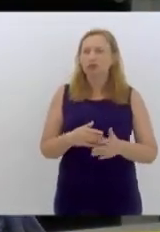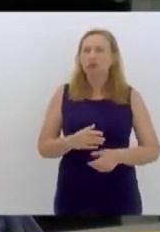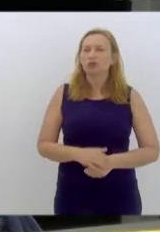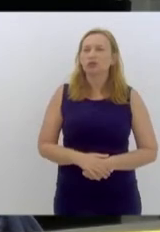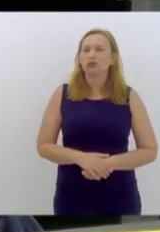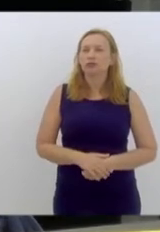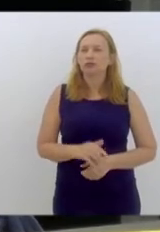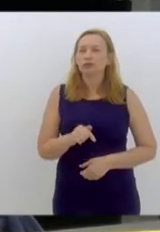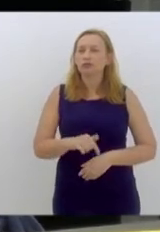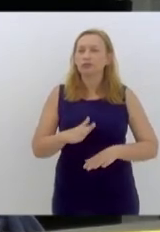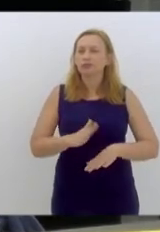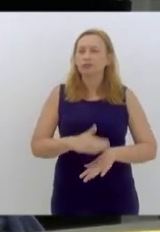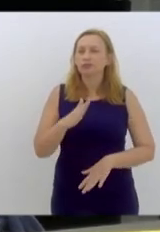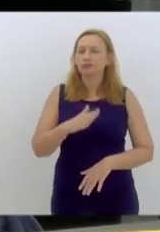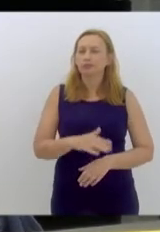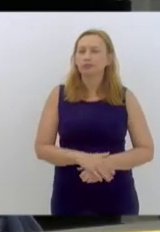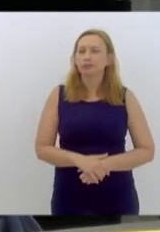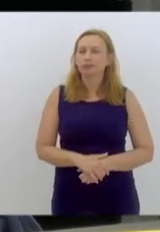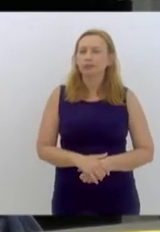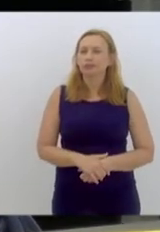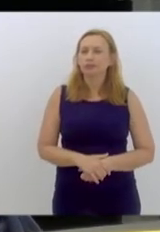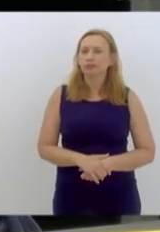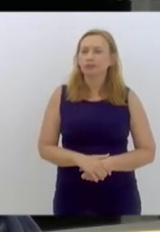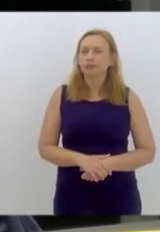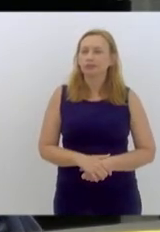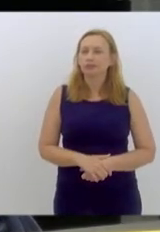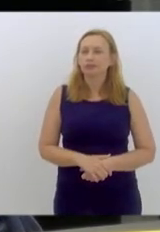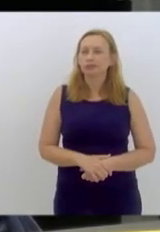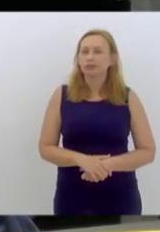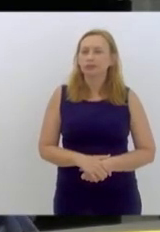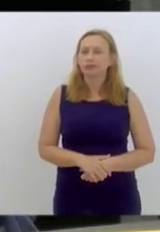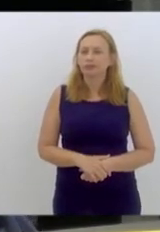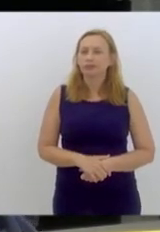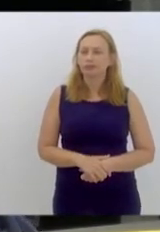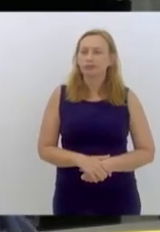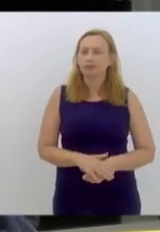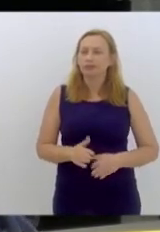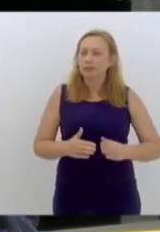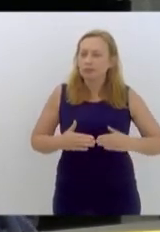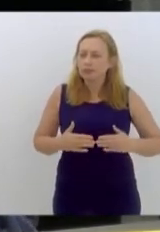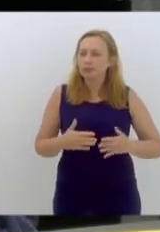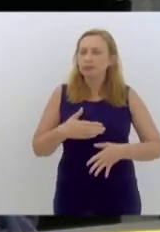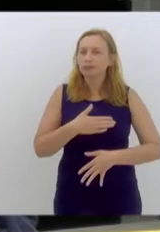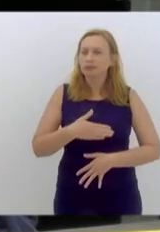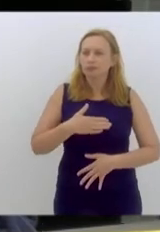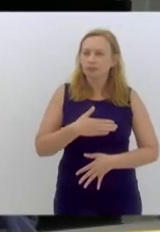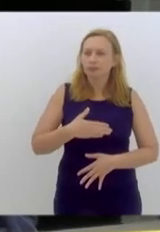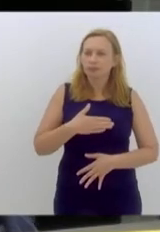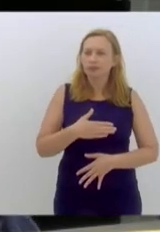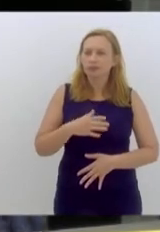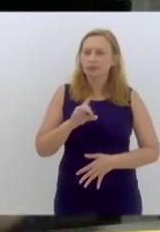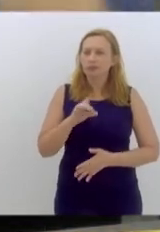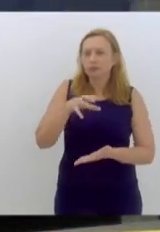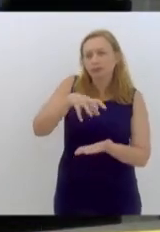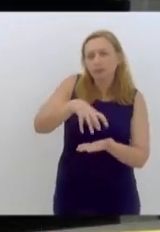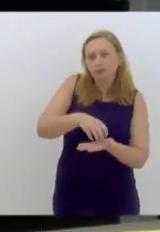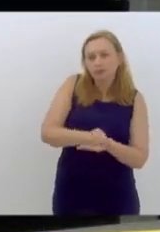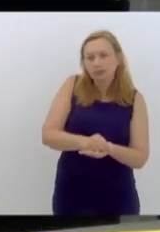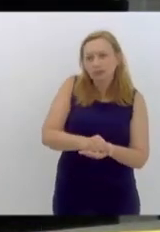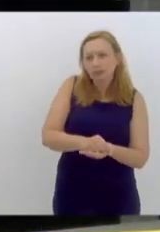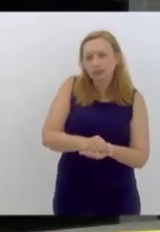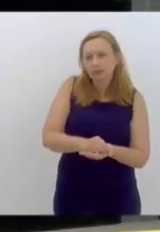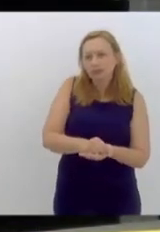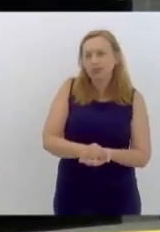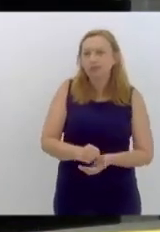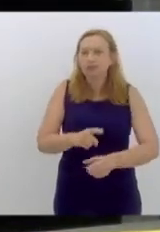participando. Mas, se o senhor me permitir, eu gostaria de apenas fazer um registro sobre